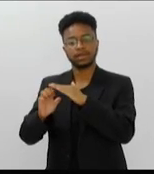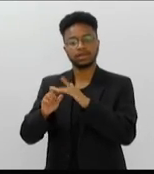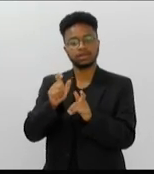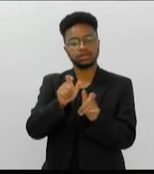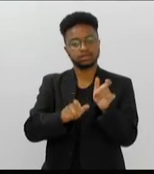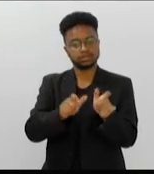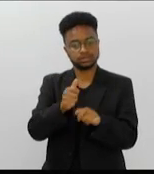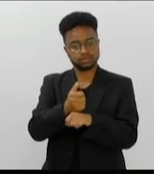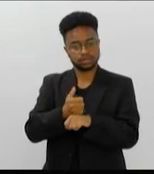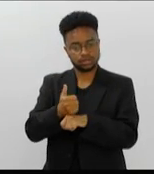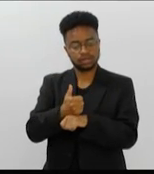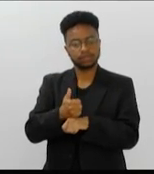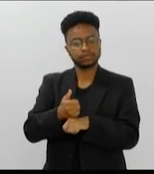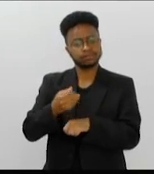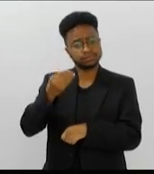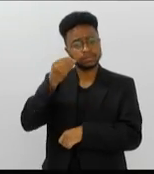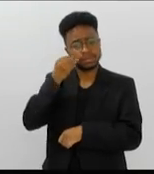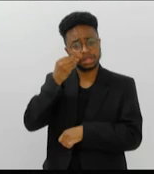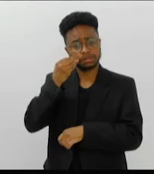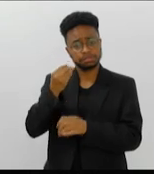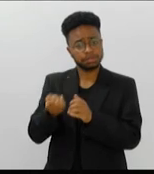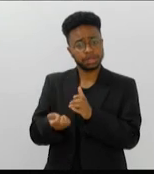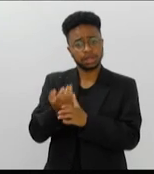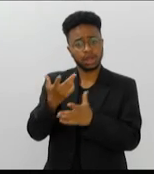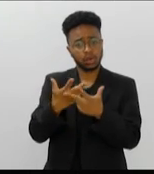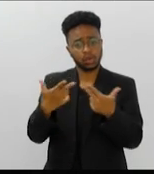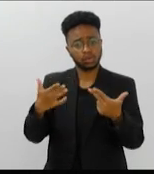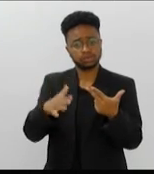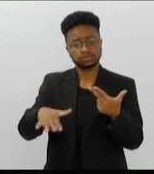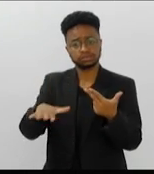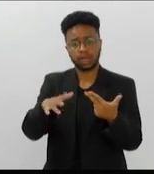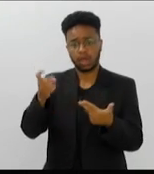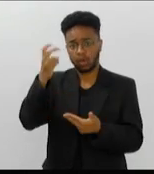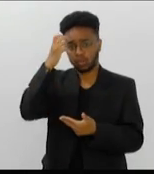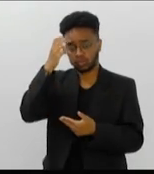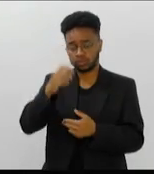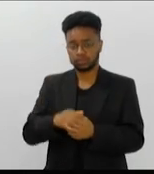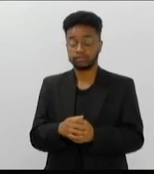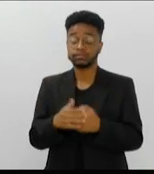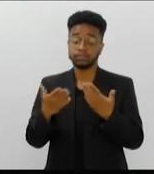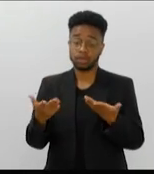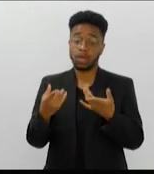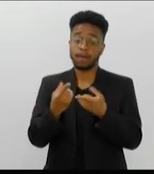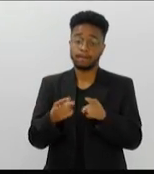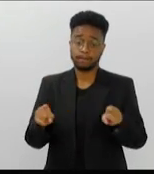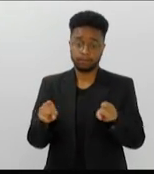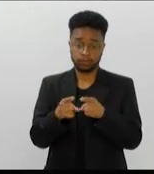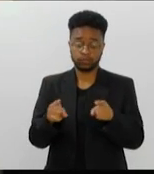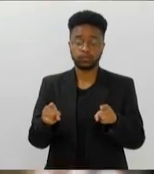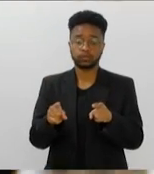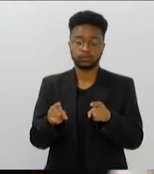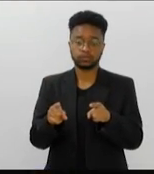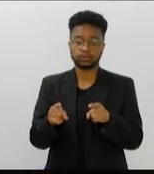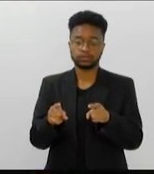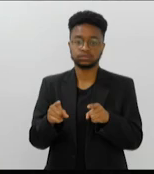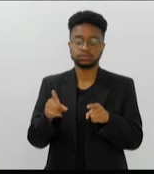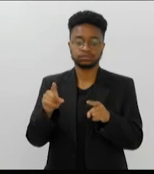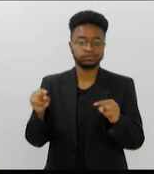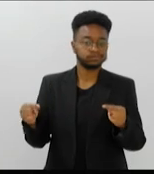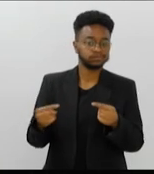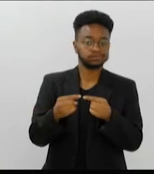façam apostas na cultura. E a música é uma vertente